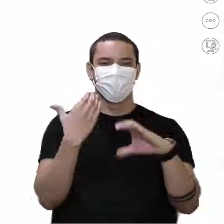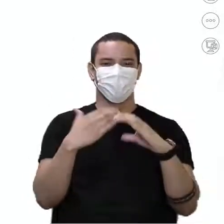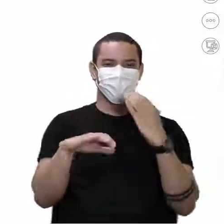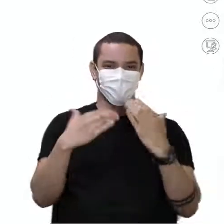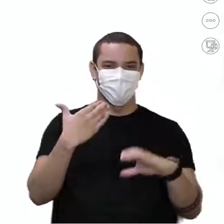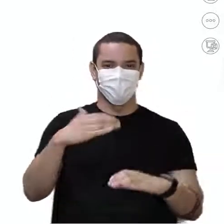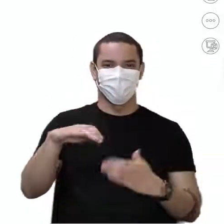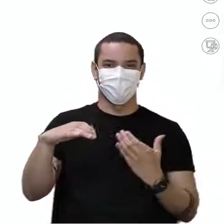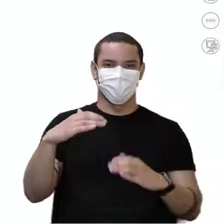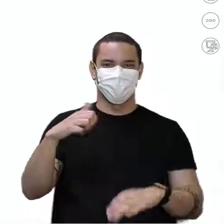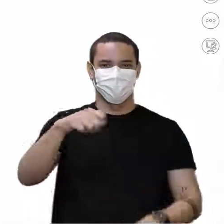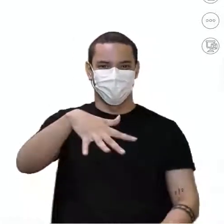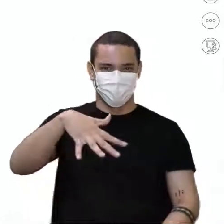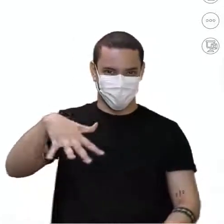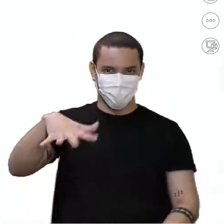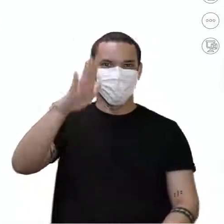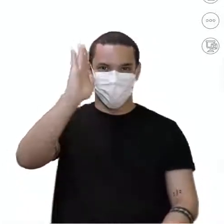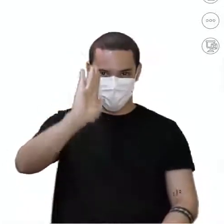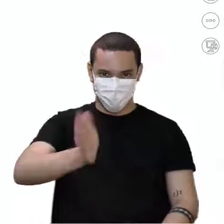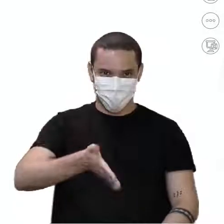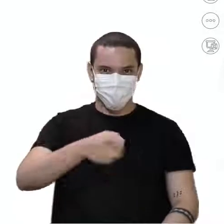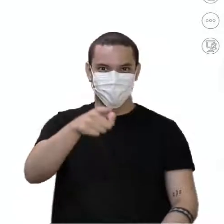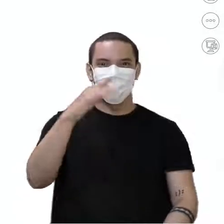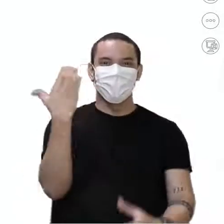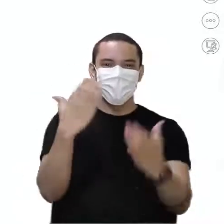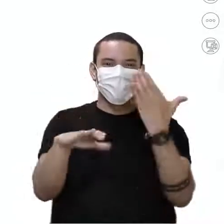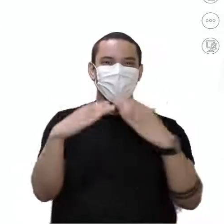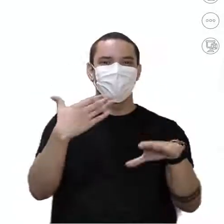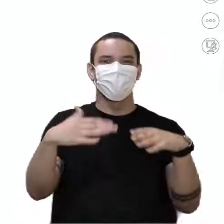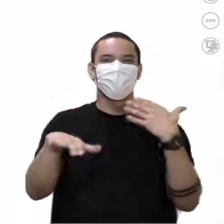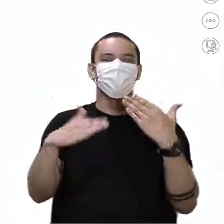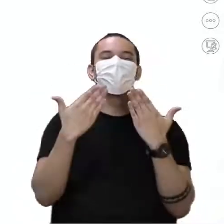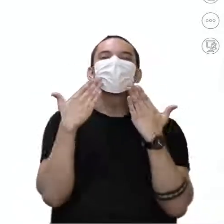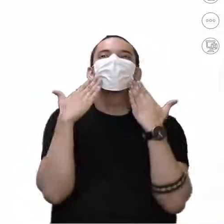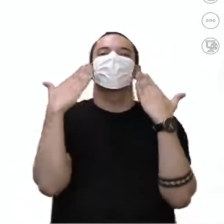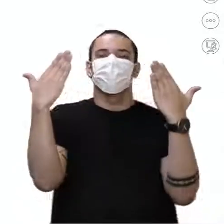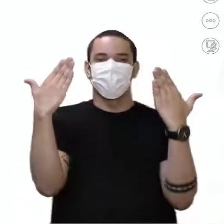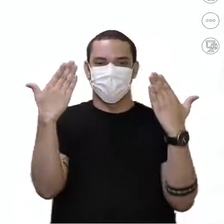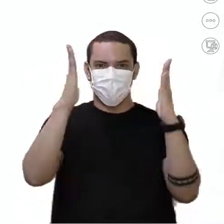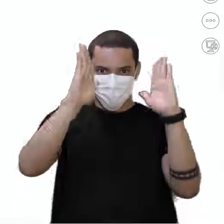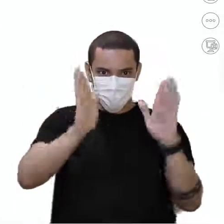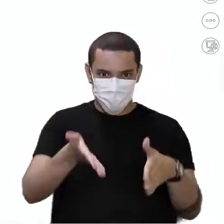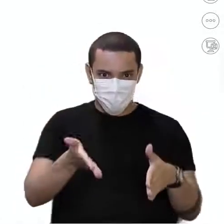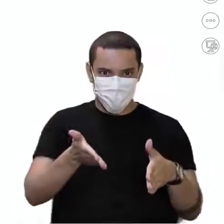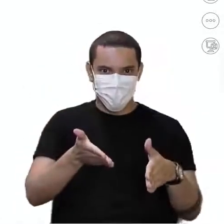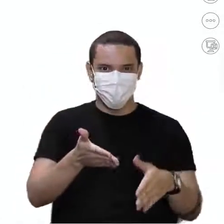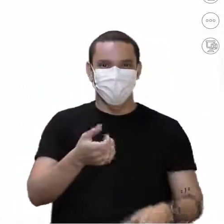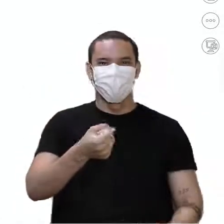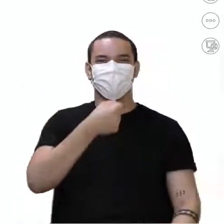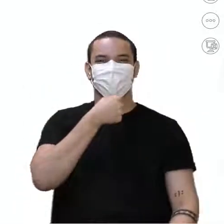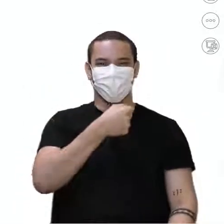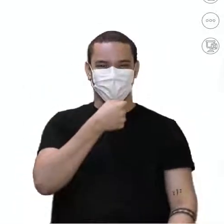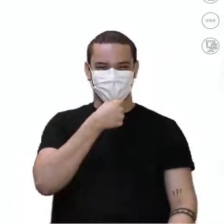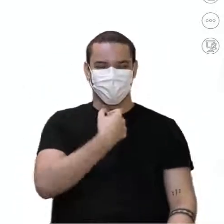em public. Você já teve essa experiência? Nos karaokês aí da vida? Ou então na própria